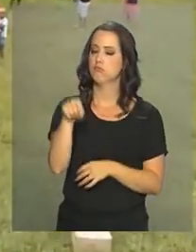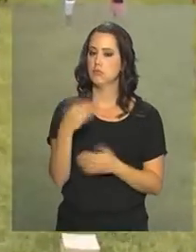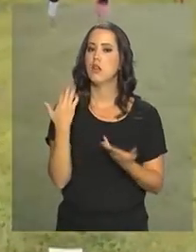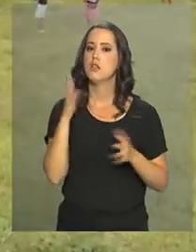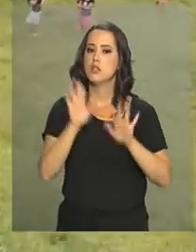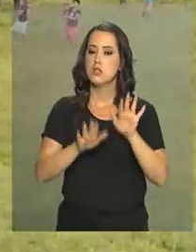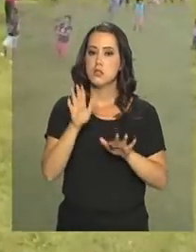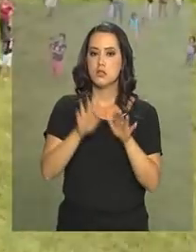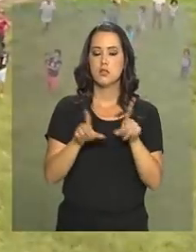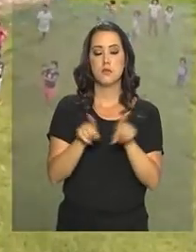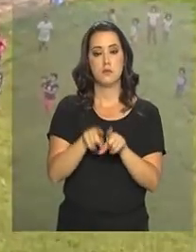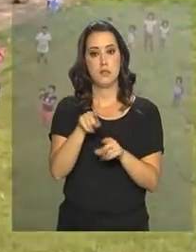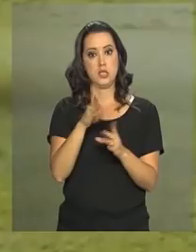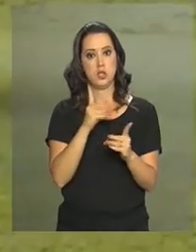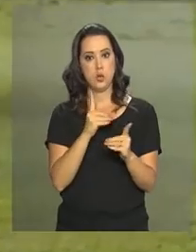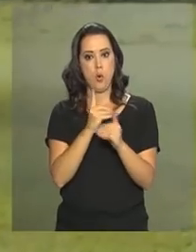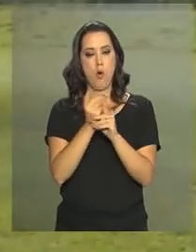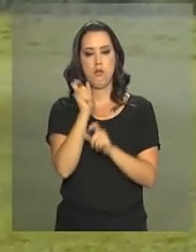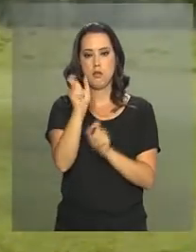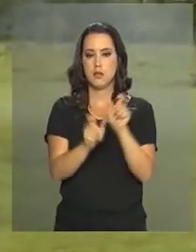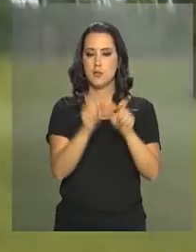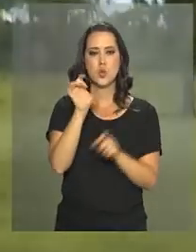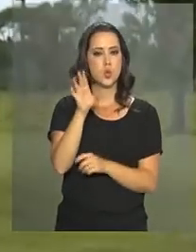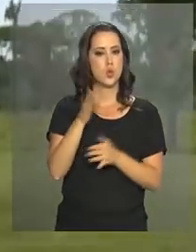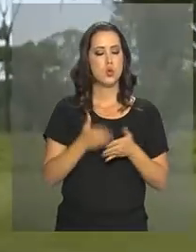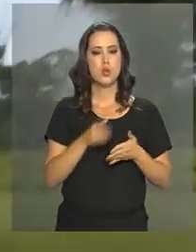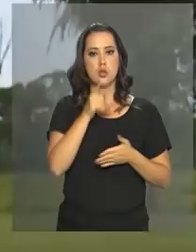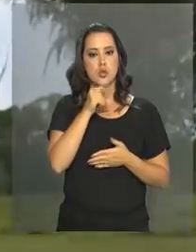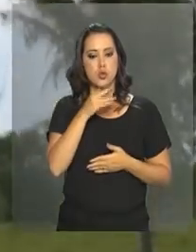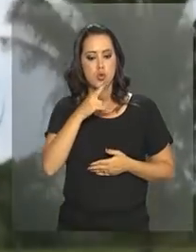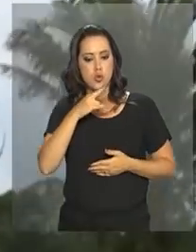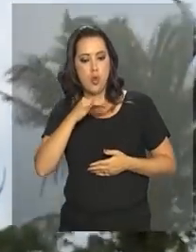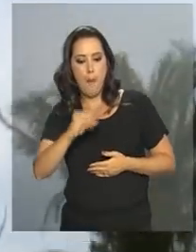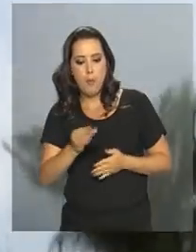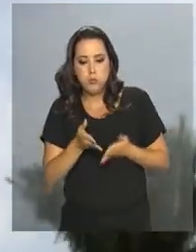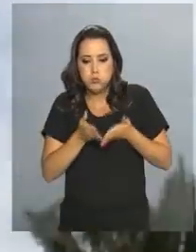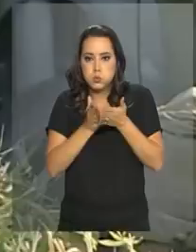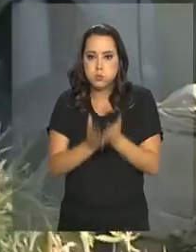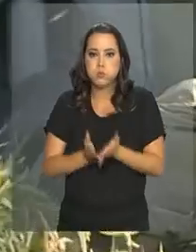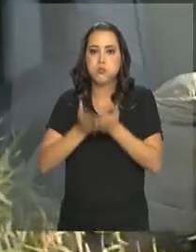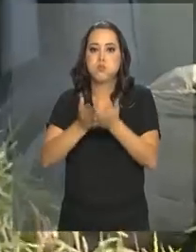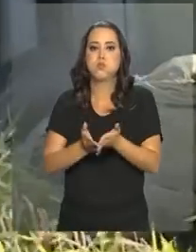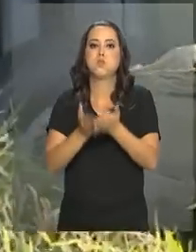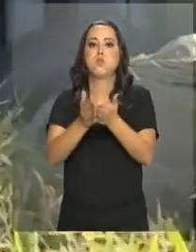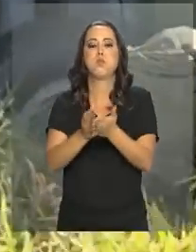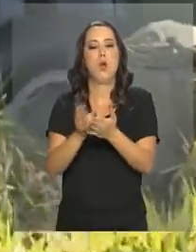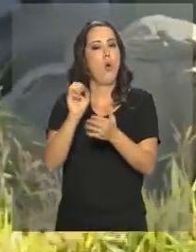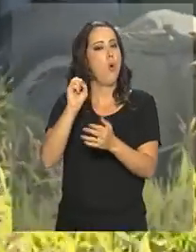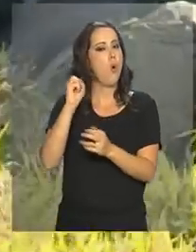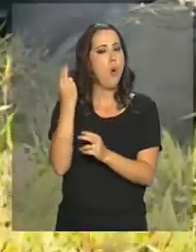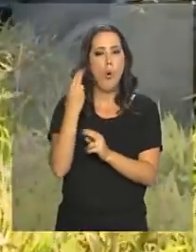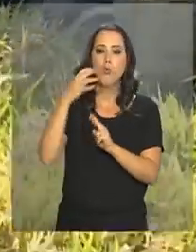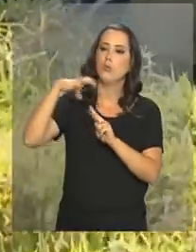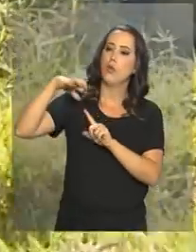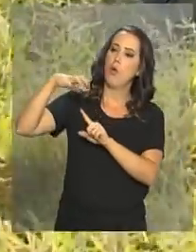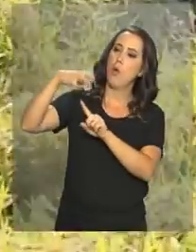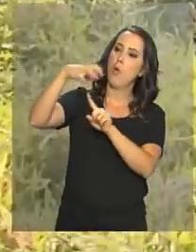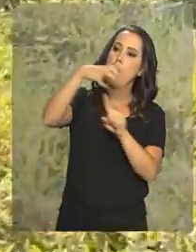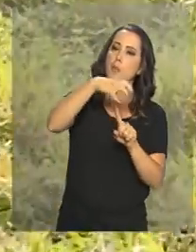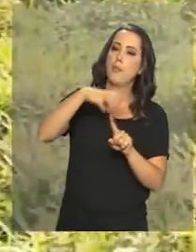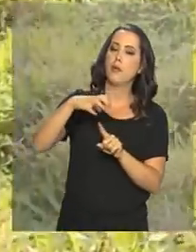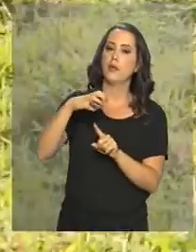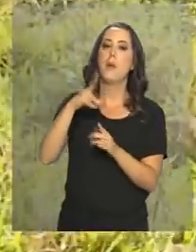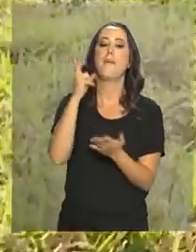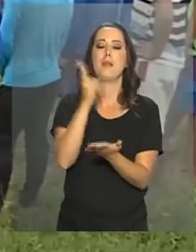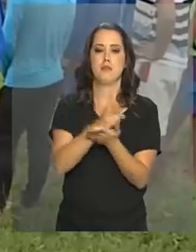o acesso a essas pessoas é só por rio ou helicóptero. Mesmo assim, o direito delas ao voto está garantido